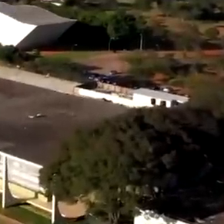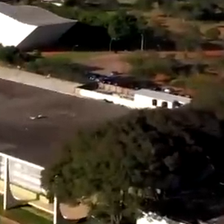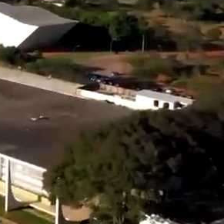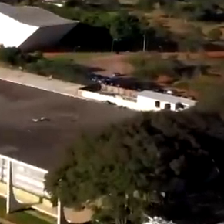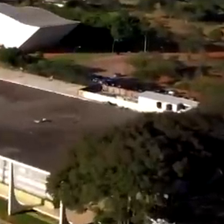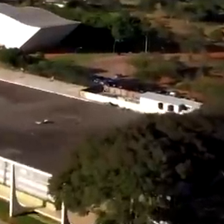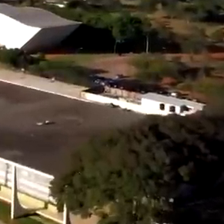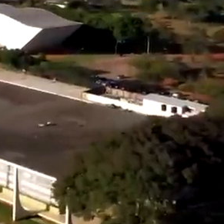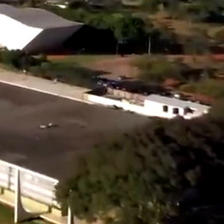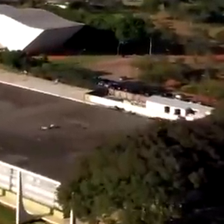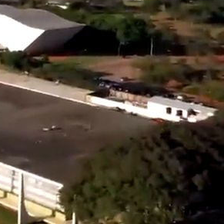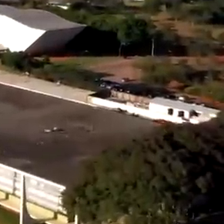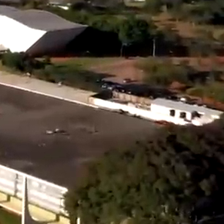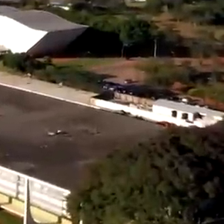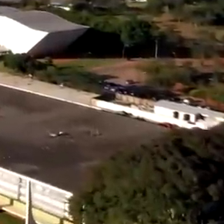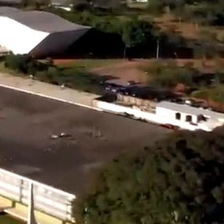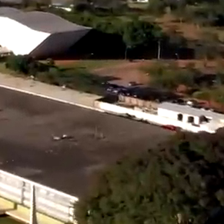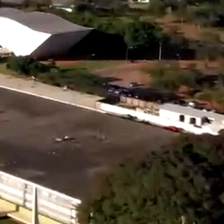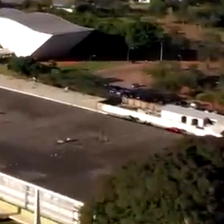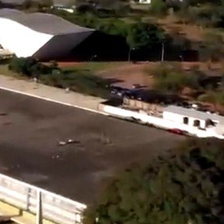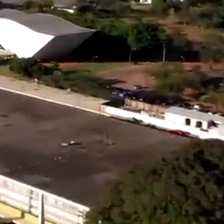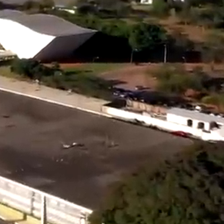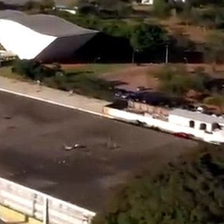Tchau, tchau.